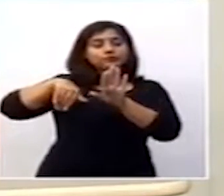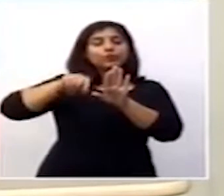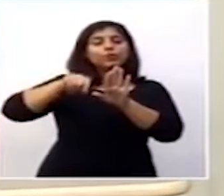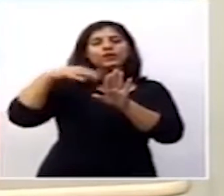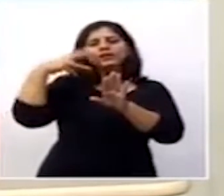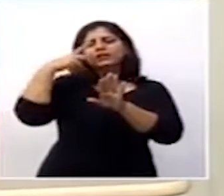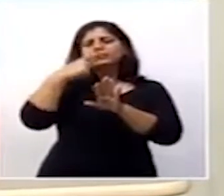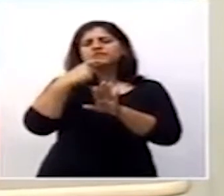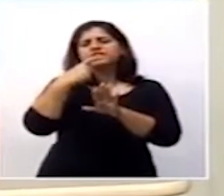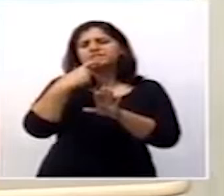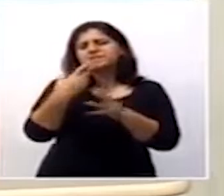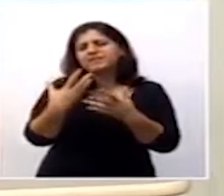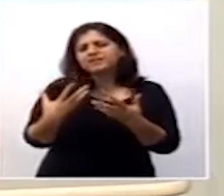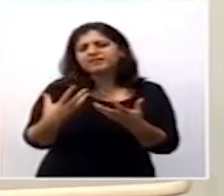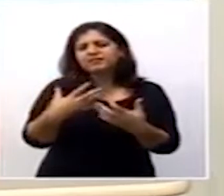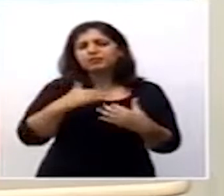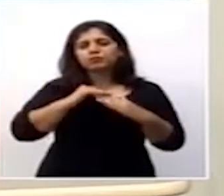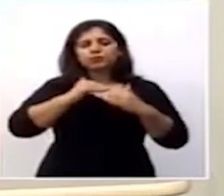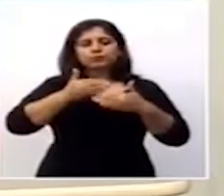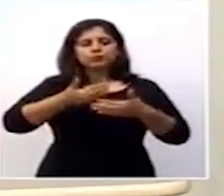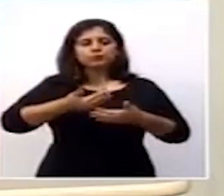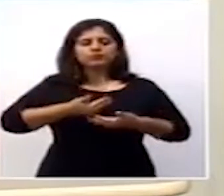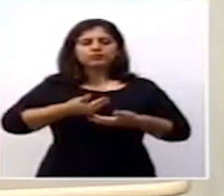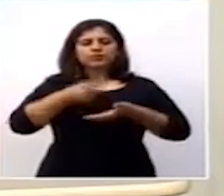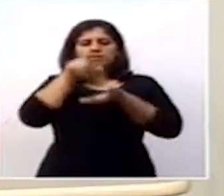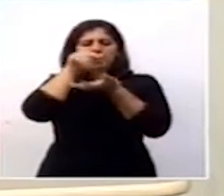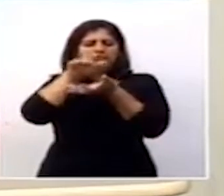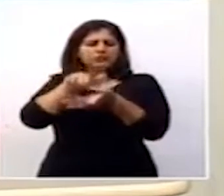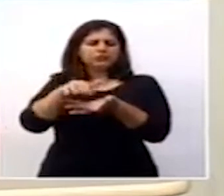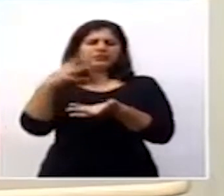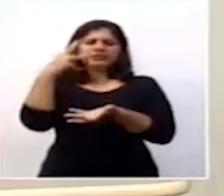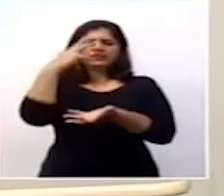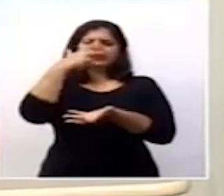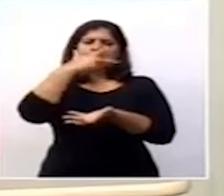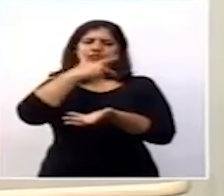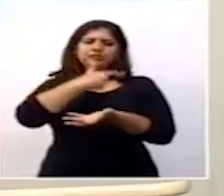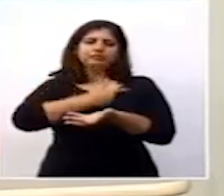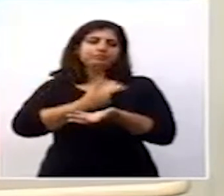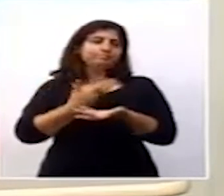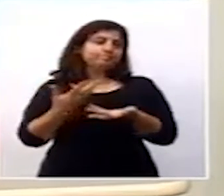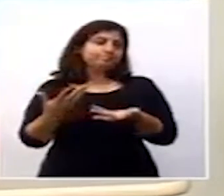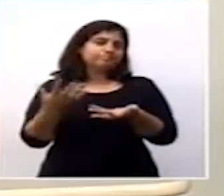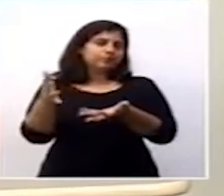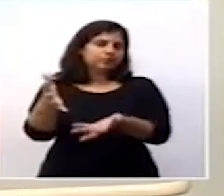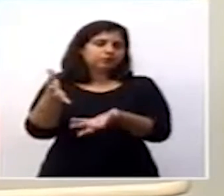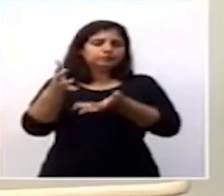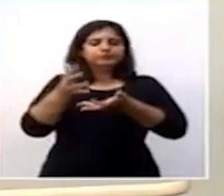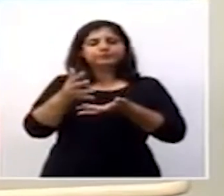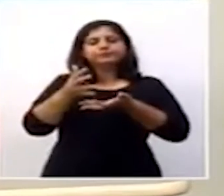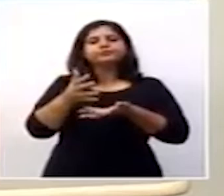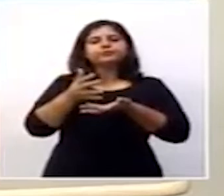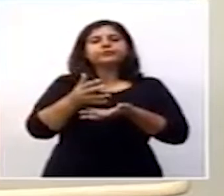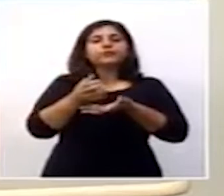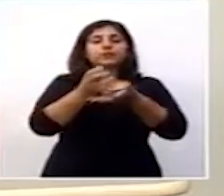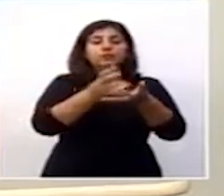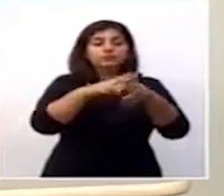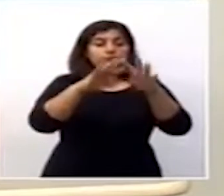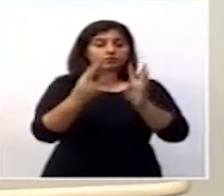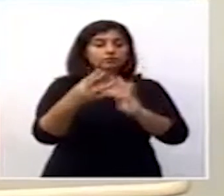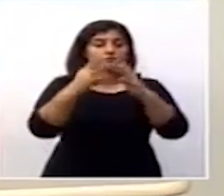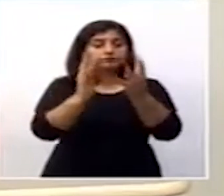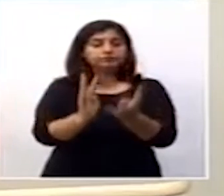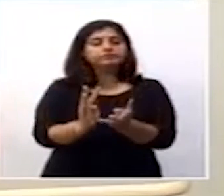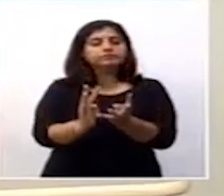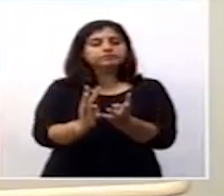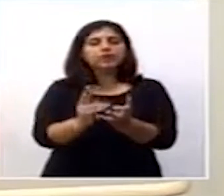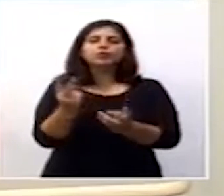muito bonito, tem um peito branco, é um pássaro muito bonito. Pegou o pássaro e levou o pássaro até a gaiola. E